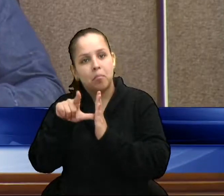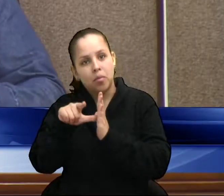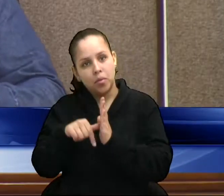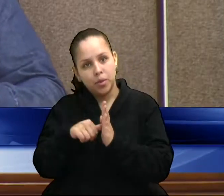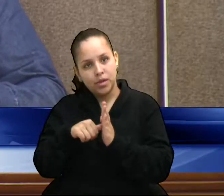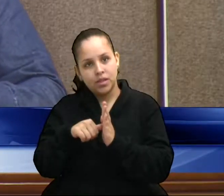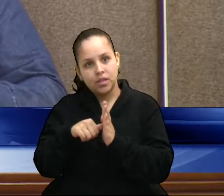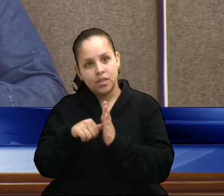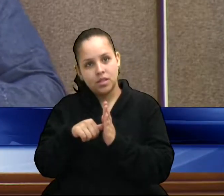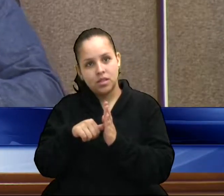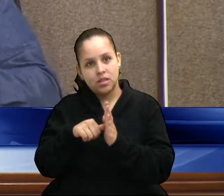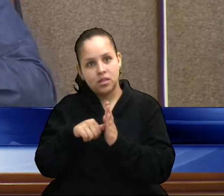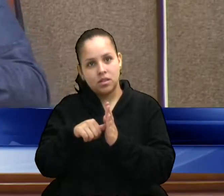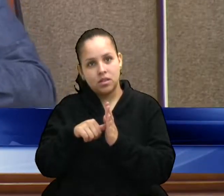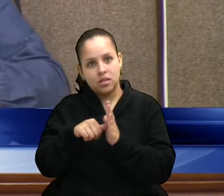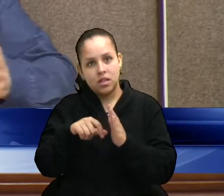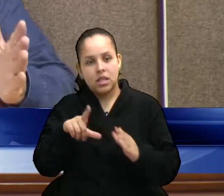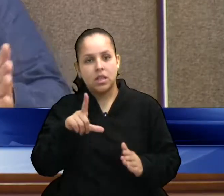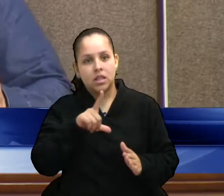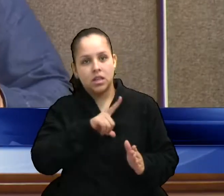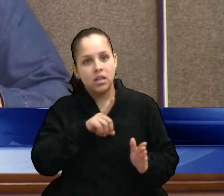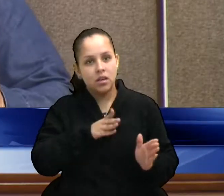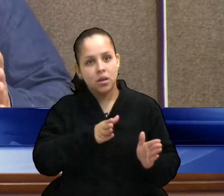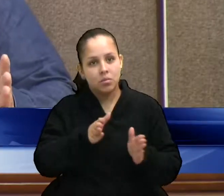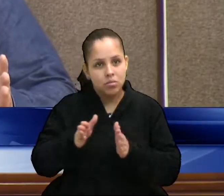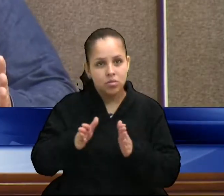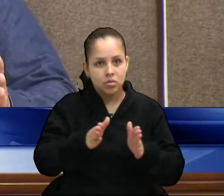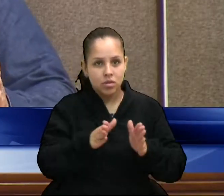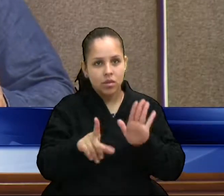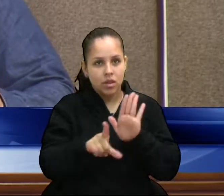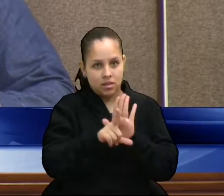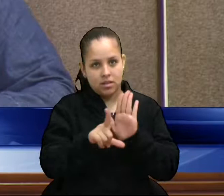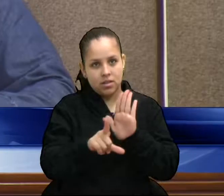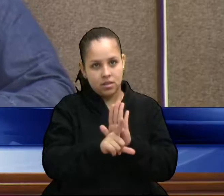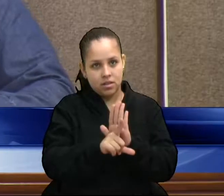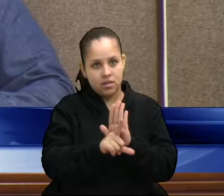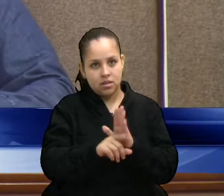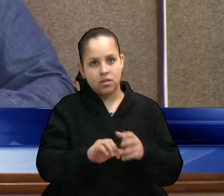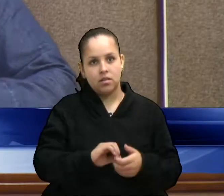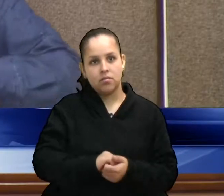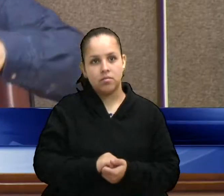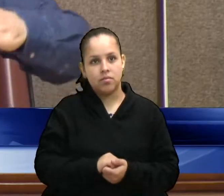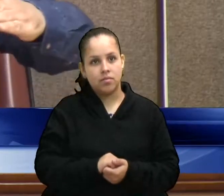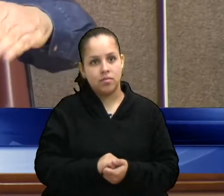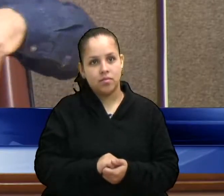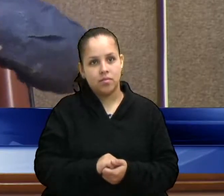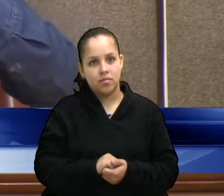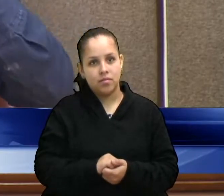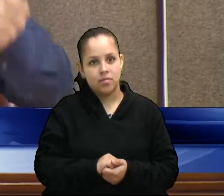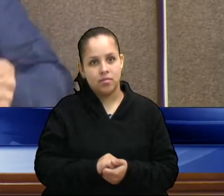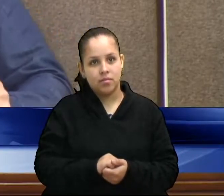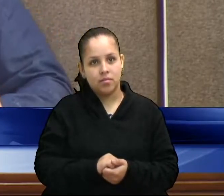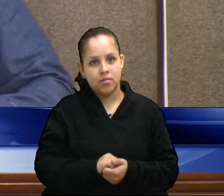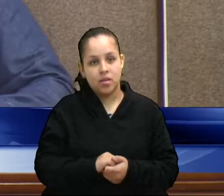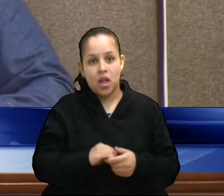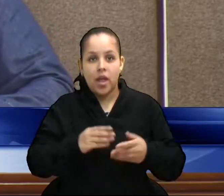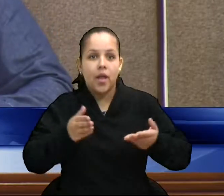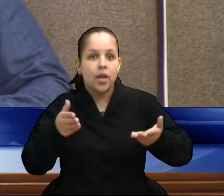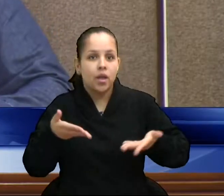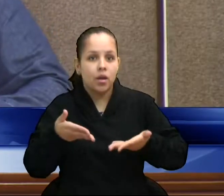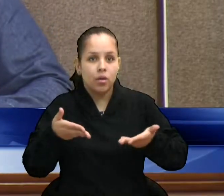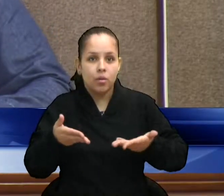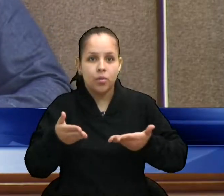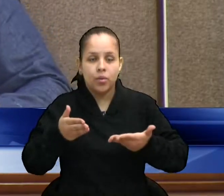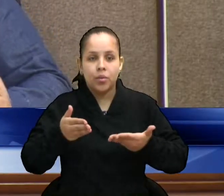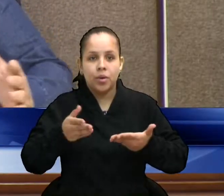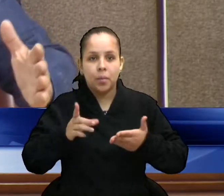havendo essa recondução à legalidade, então o próximo passo deve ser